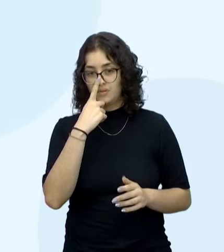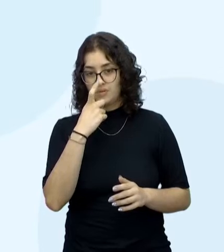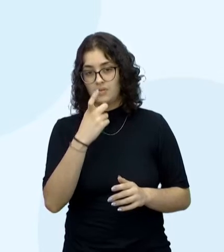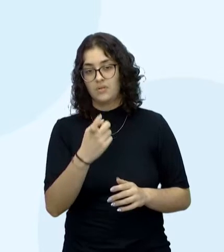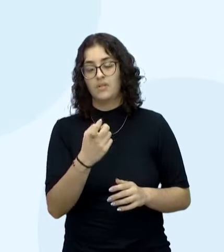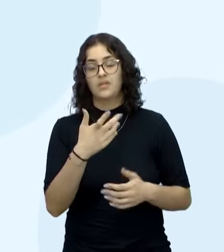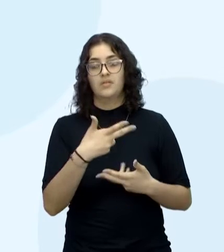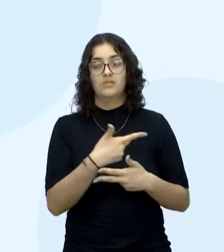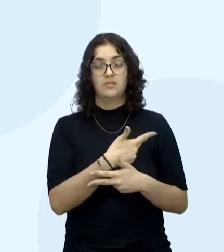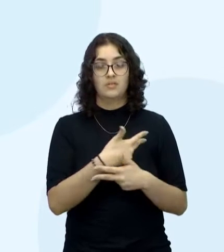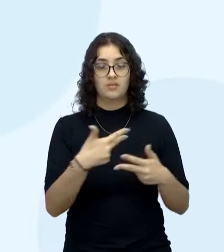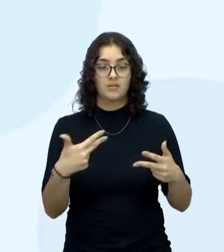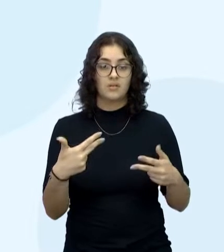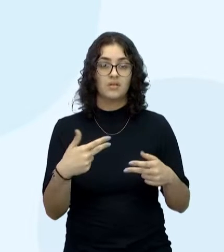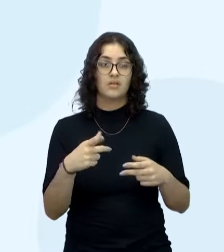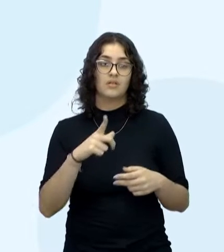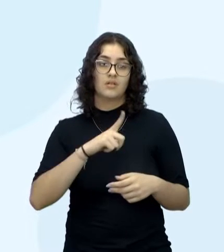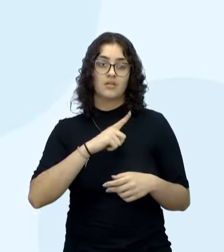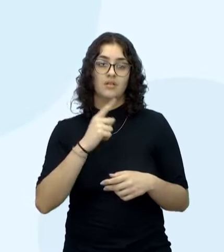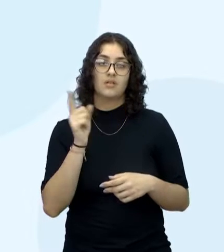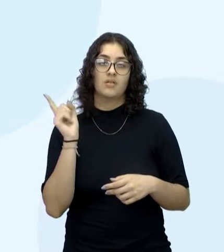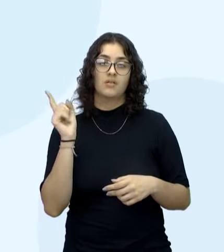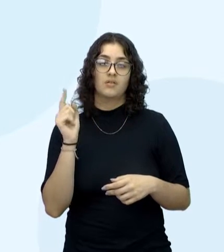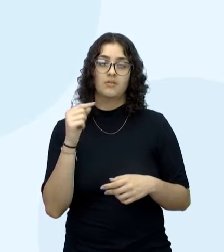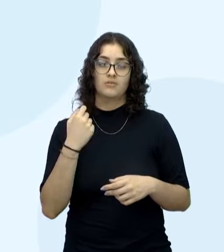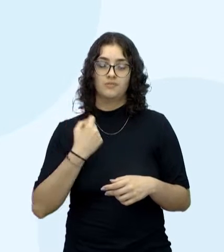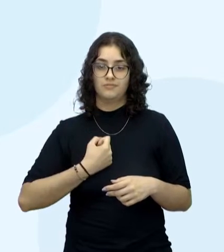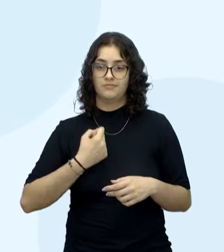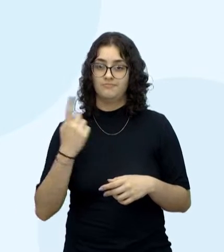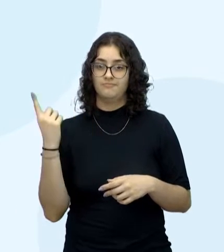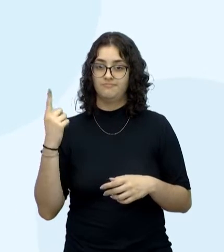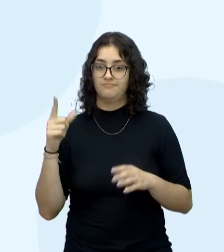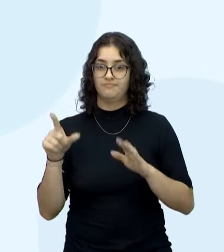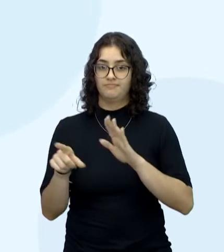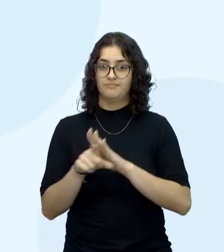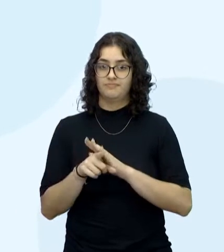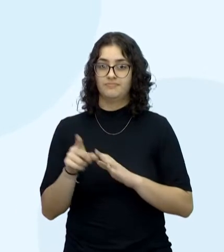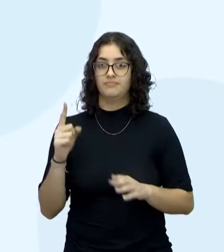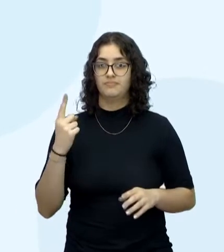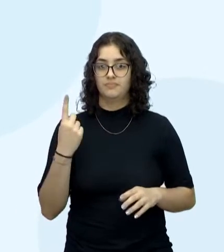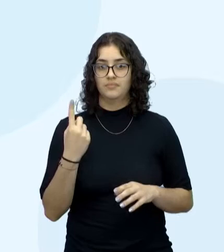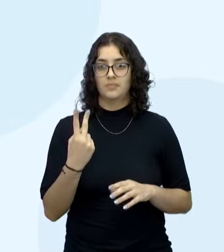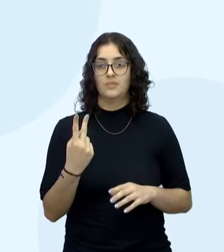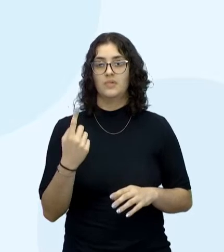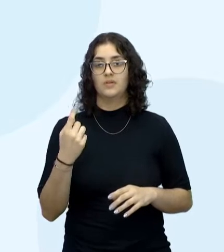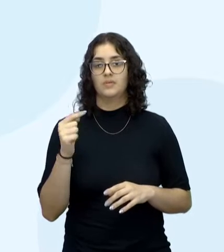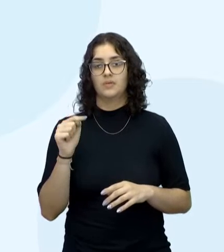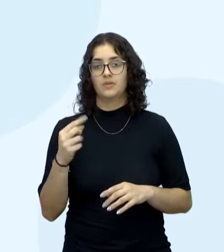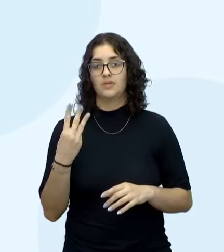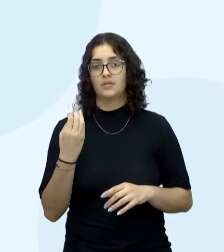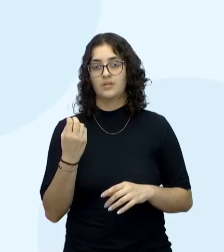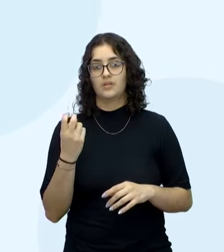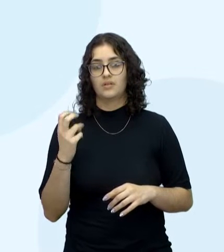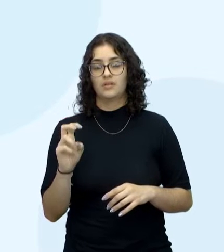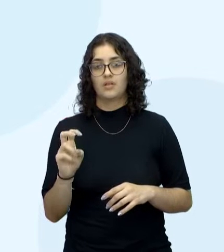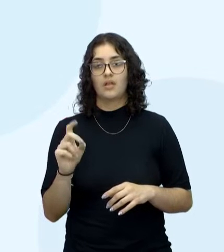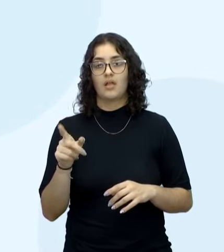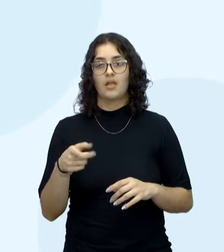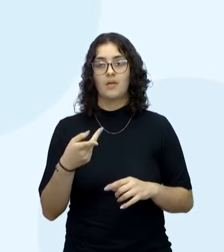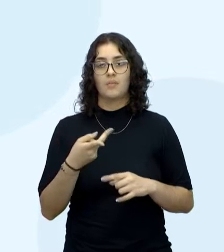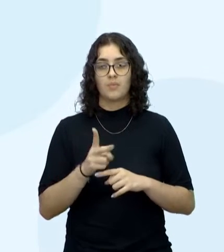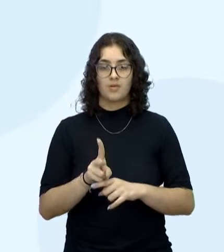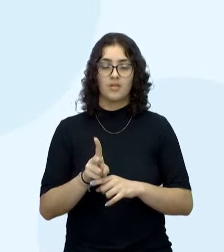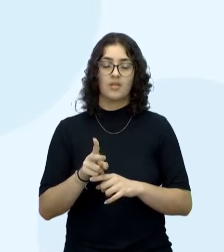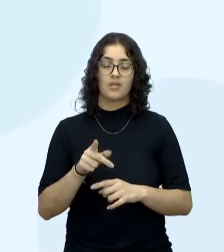da política número 12.305 de 2010, né, são os principais focos dela: proteger